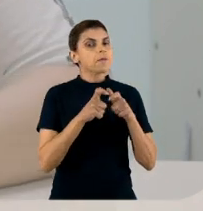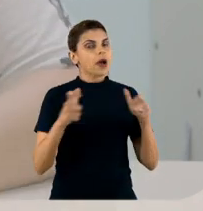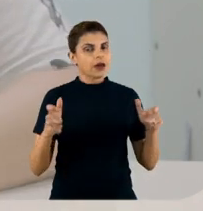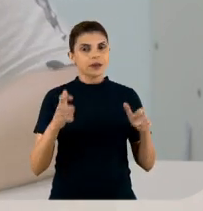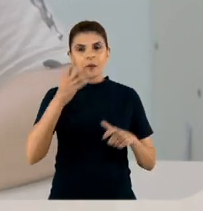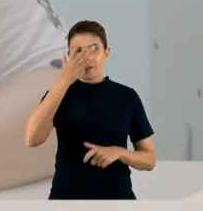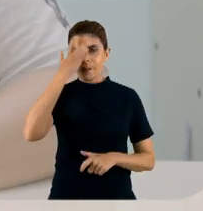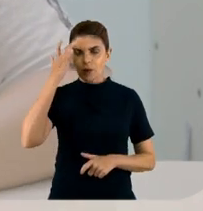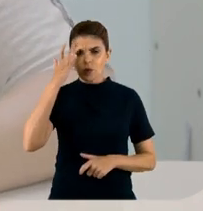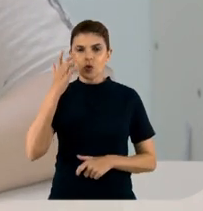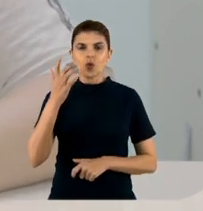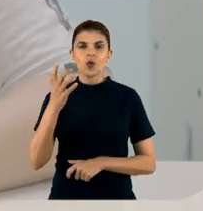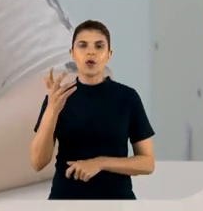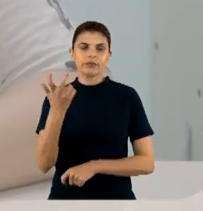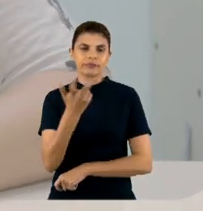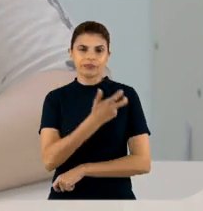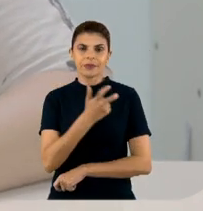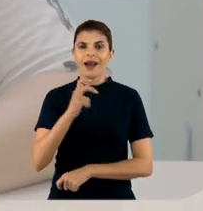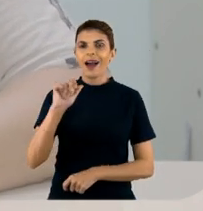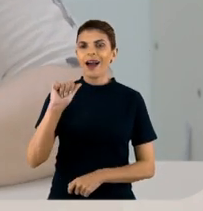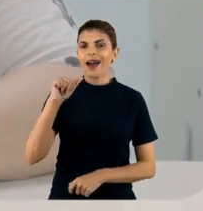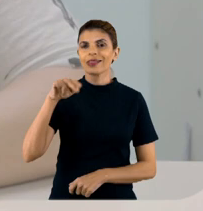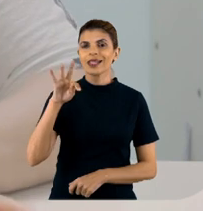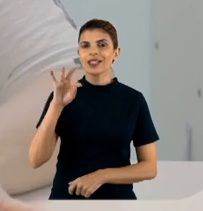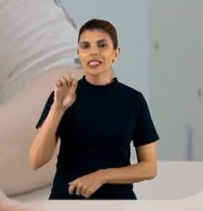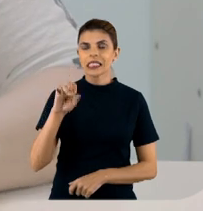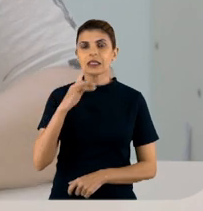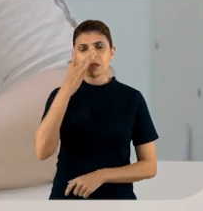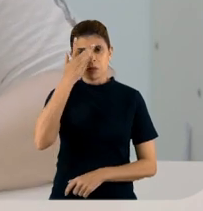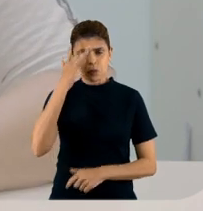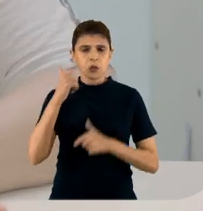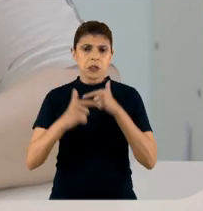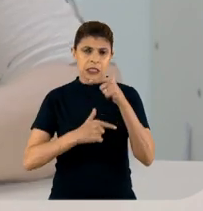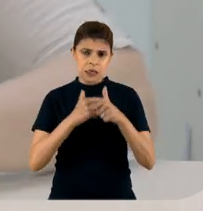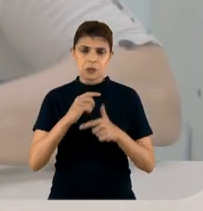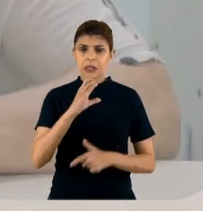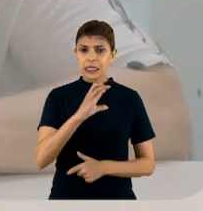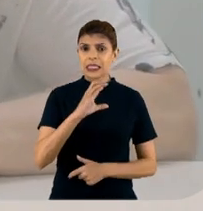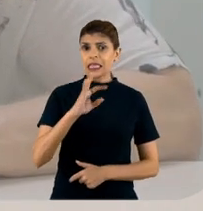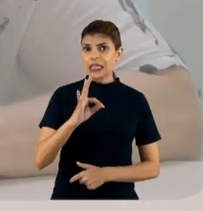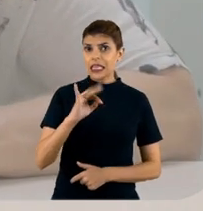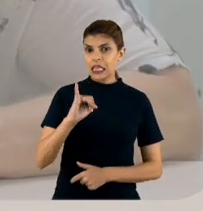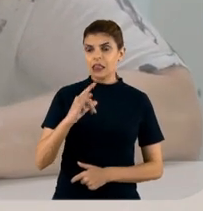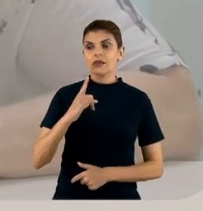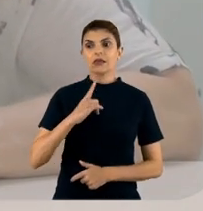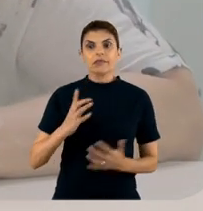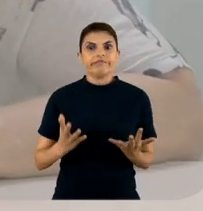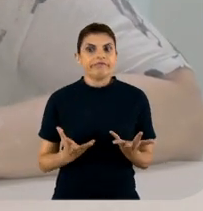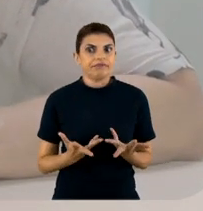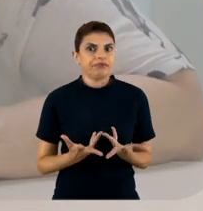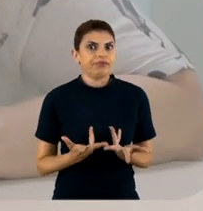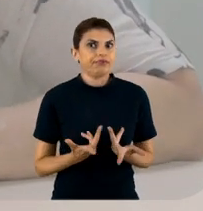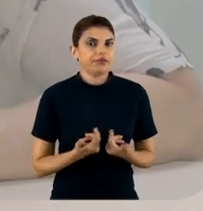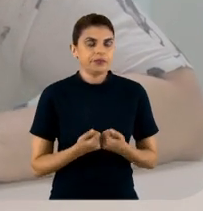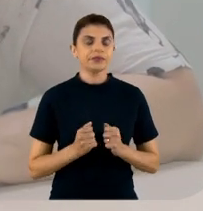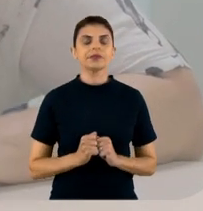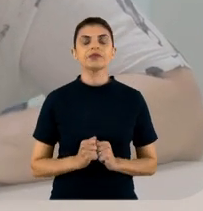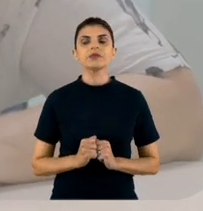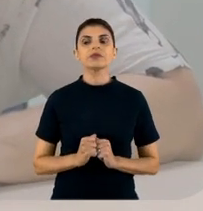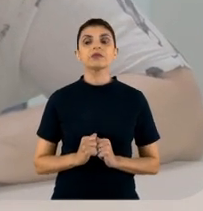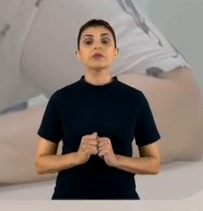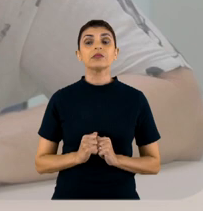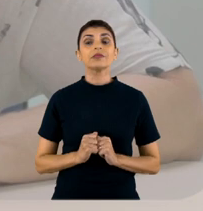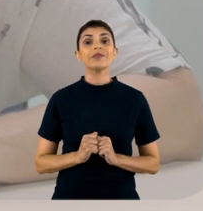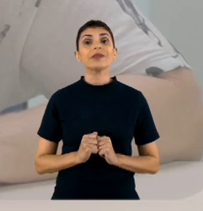maioria dos anestesistas é bastante habituada a fazer mas mesmo pessoas que trabalham em CTI algumas vezes não tem tanta proficiência nisso